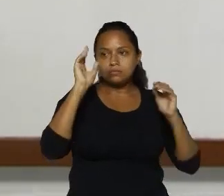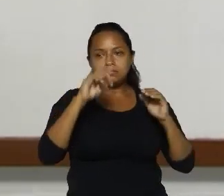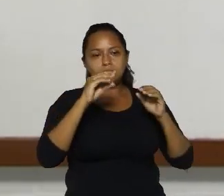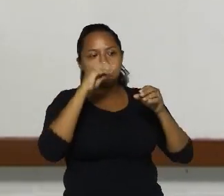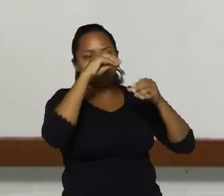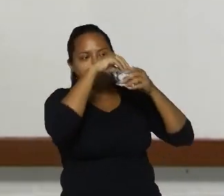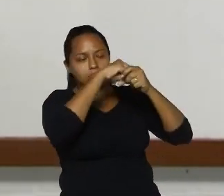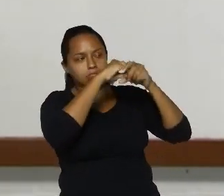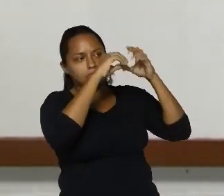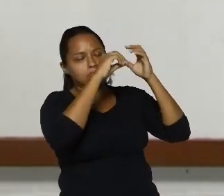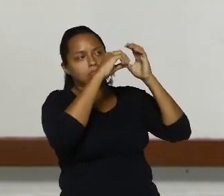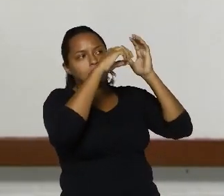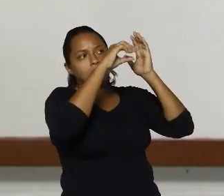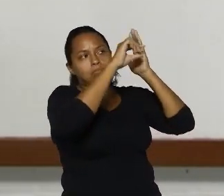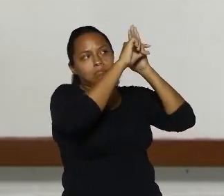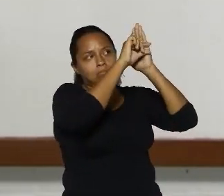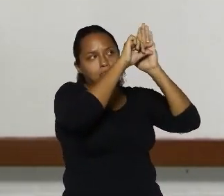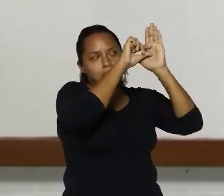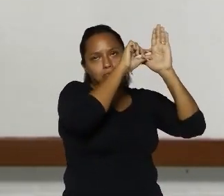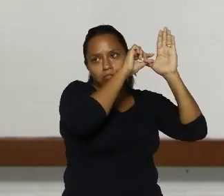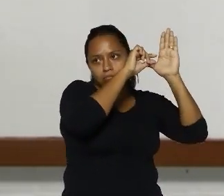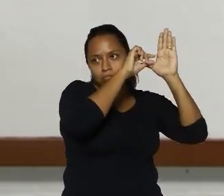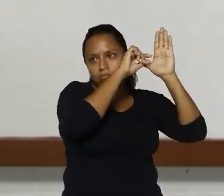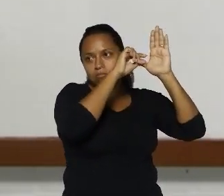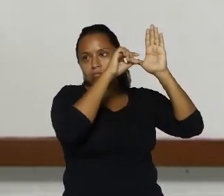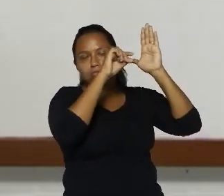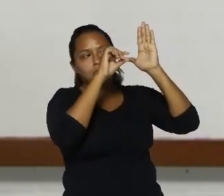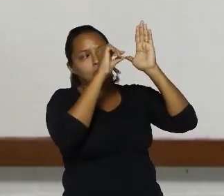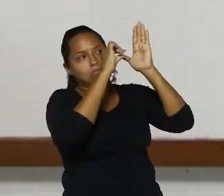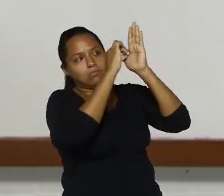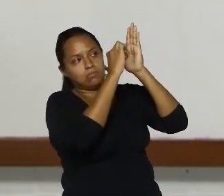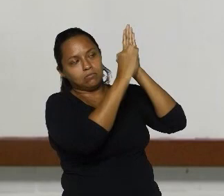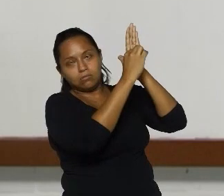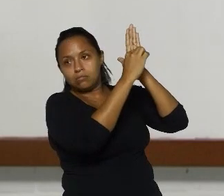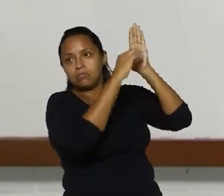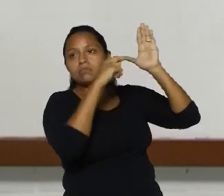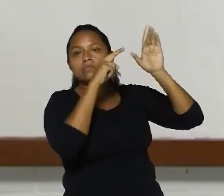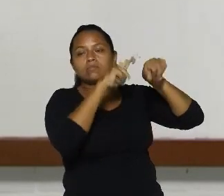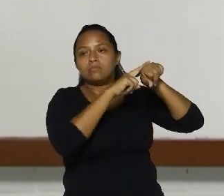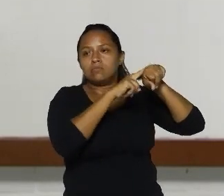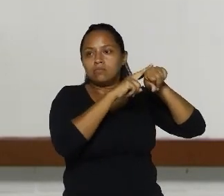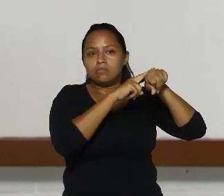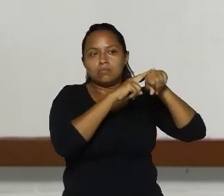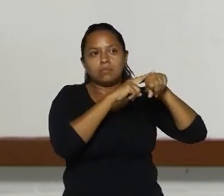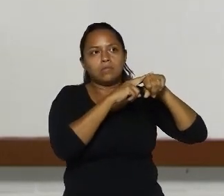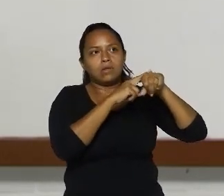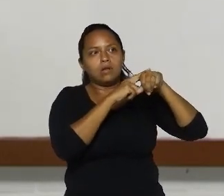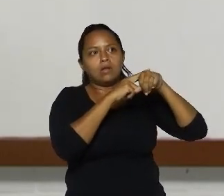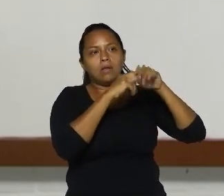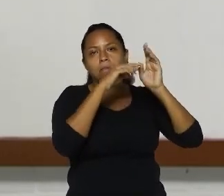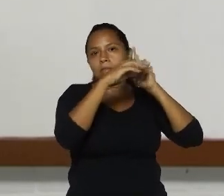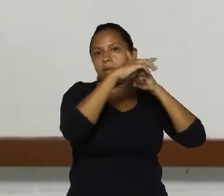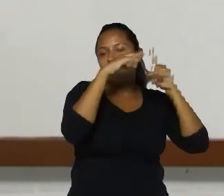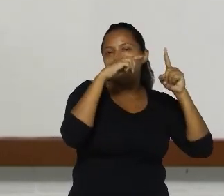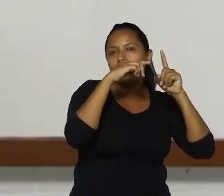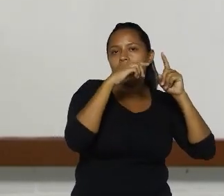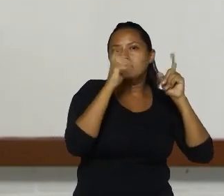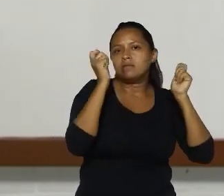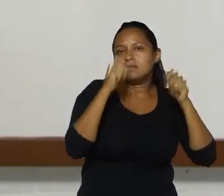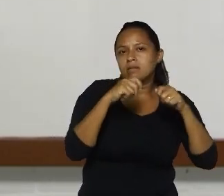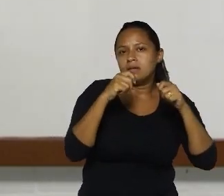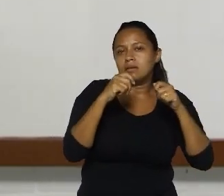ficam entre as hemácias e o plasma. As plaquetas e os leucócitos, não dá para se observar a